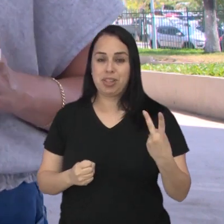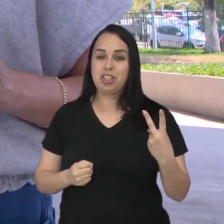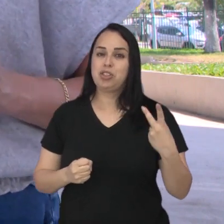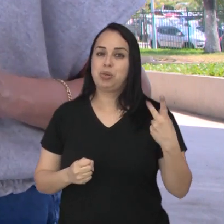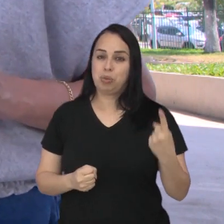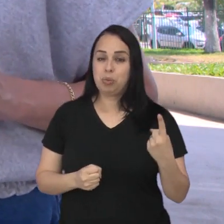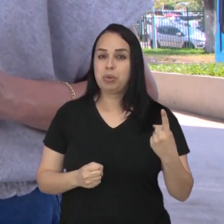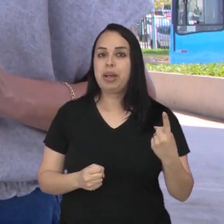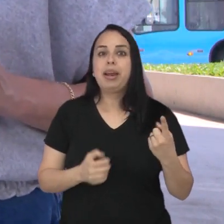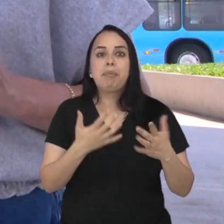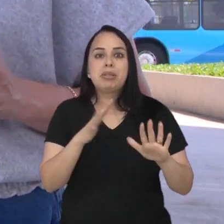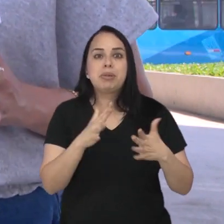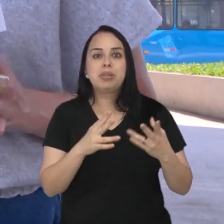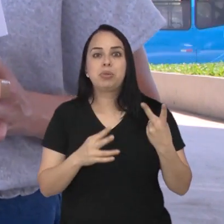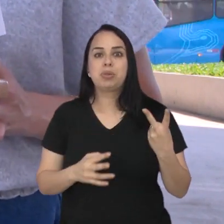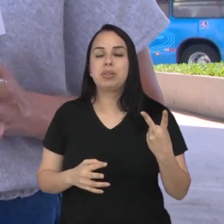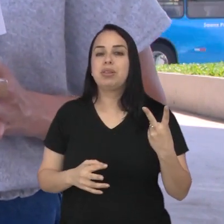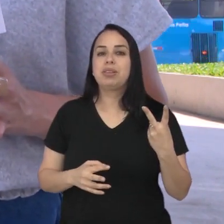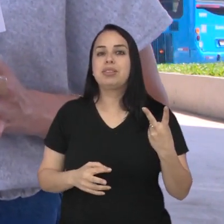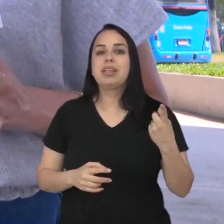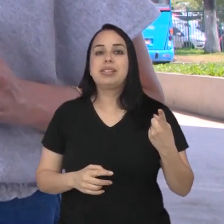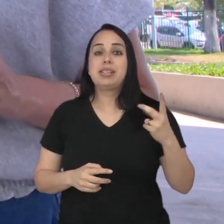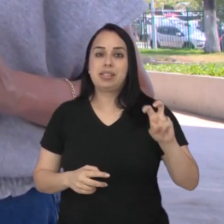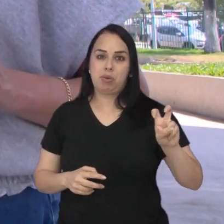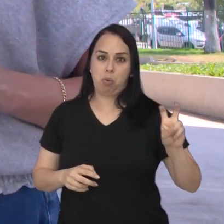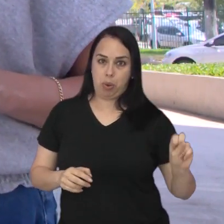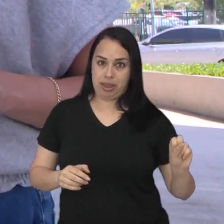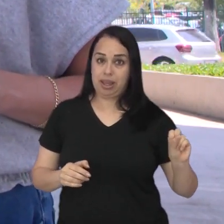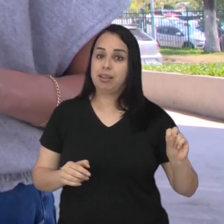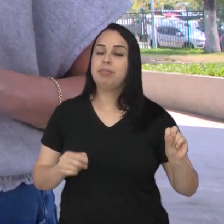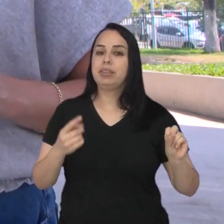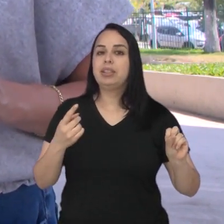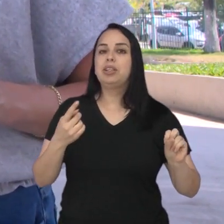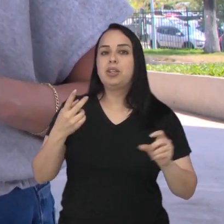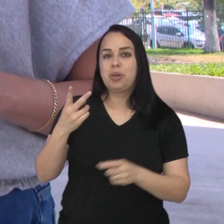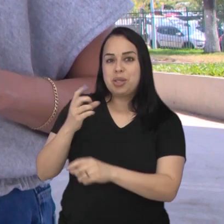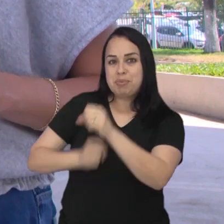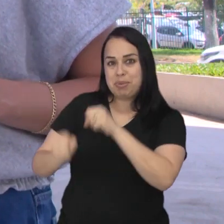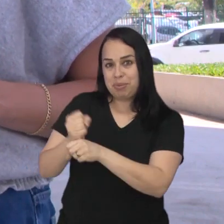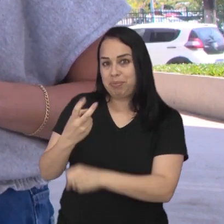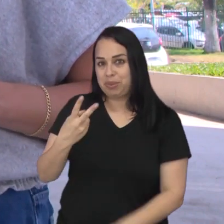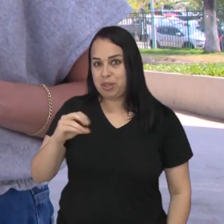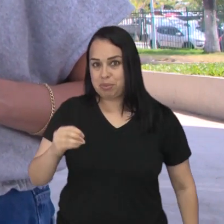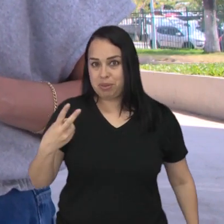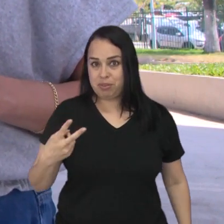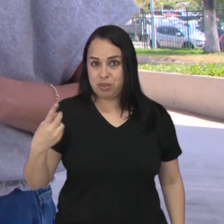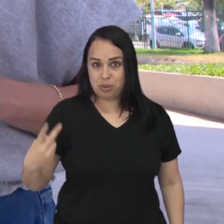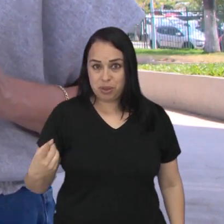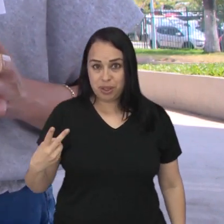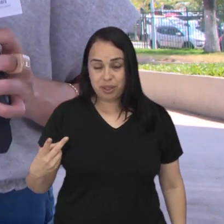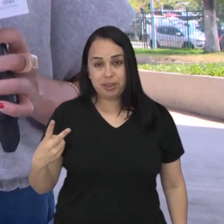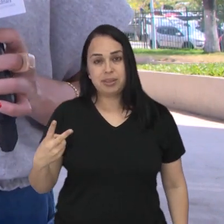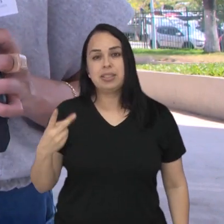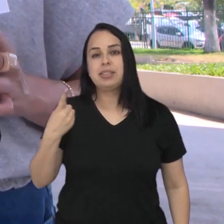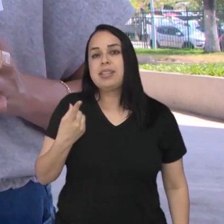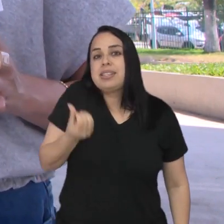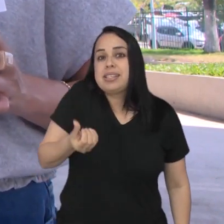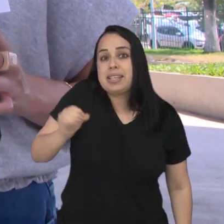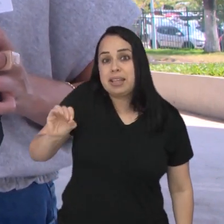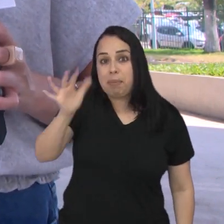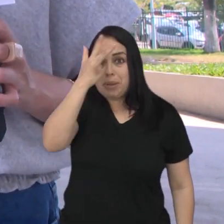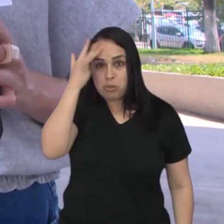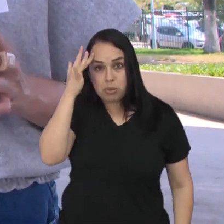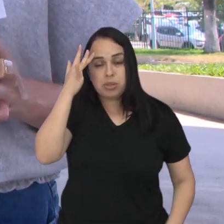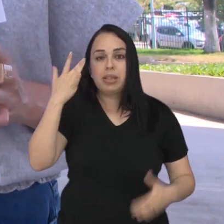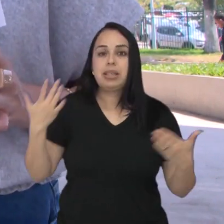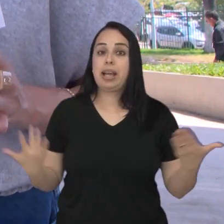eram aproximadamente 150 e em 2022, 160 pessoas. As ações sociais estão